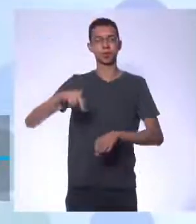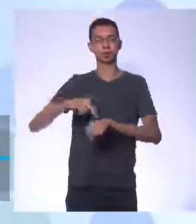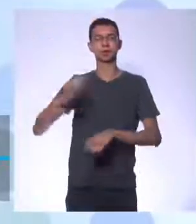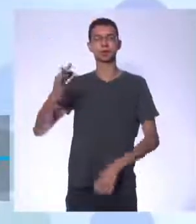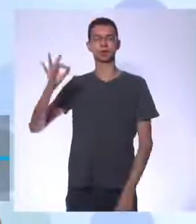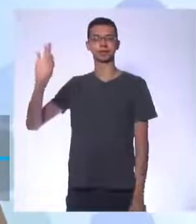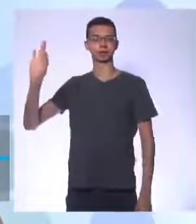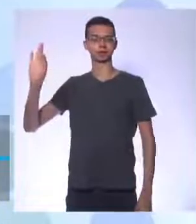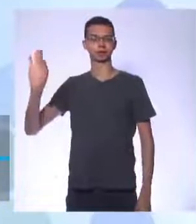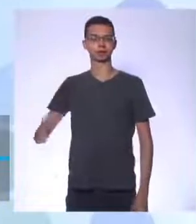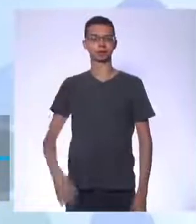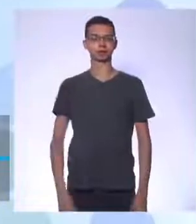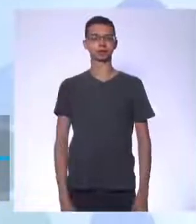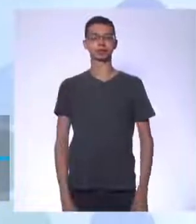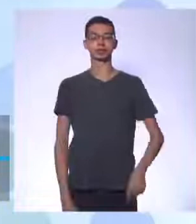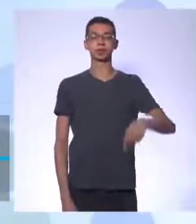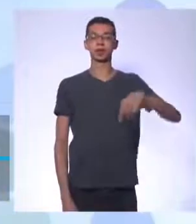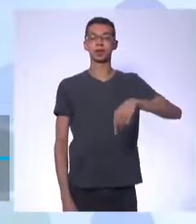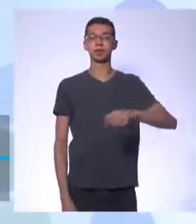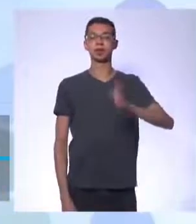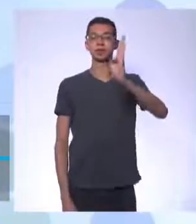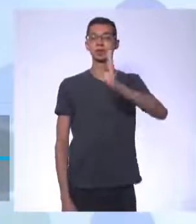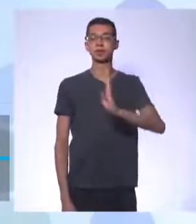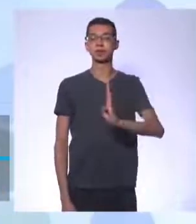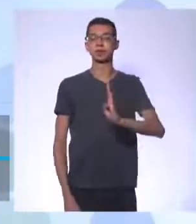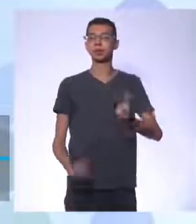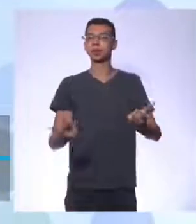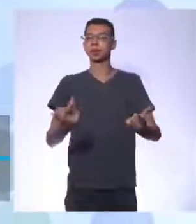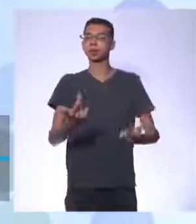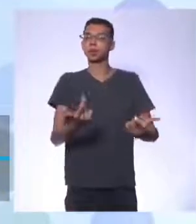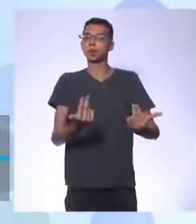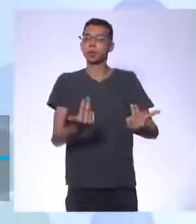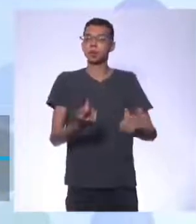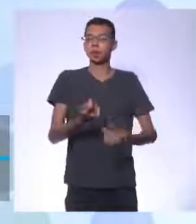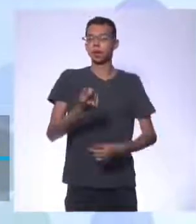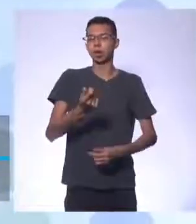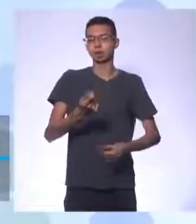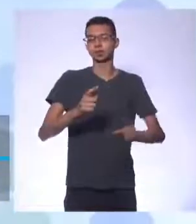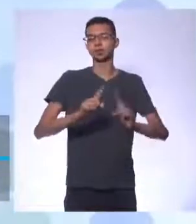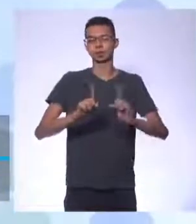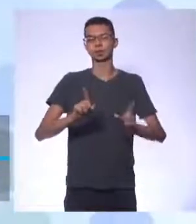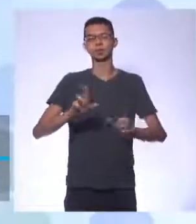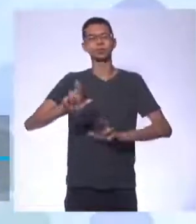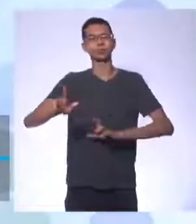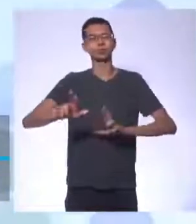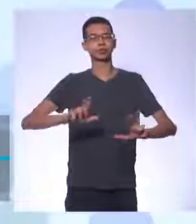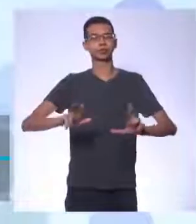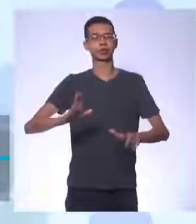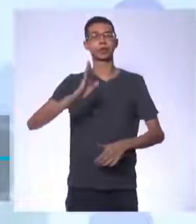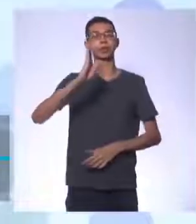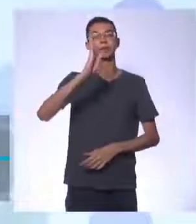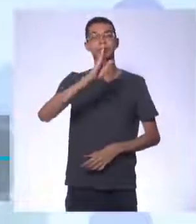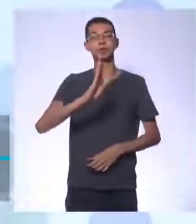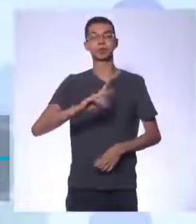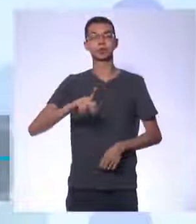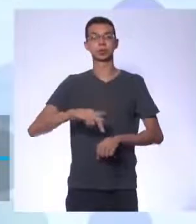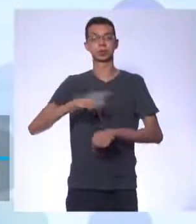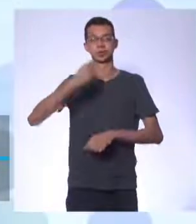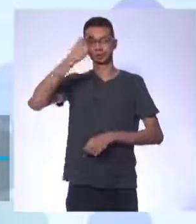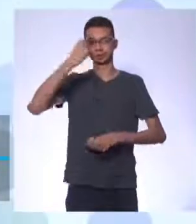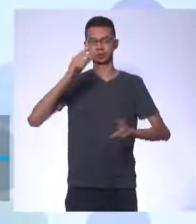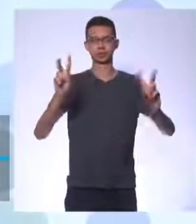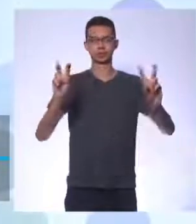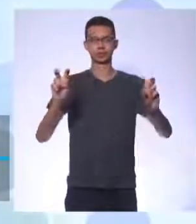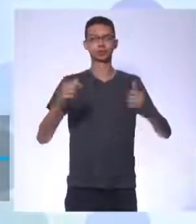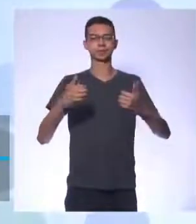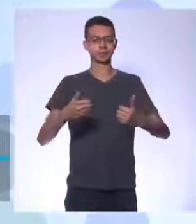quase que essa mesma base, só com nuances diferentes, nuances aí brasileiras, as questões brasileiras